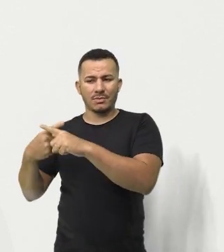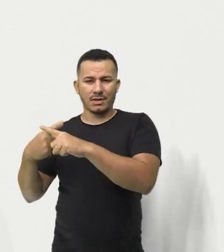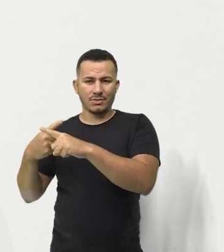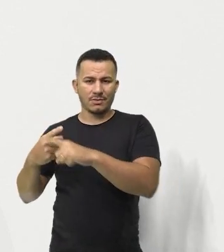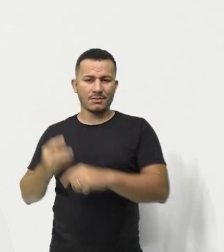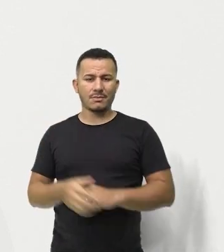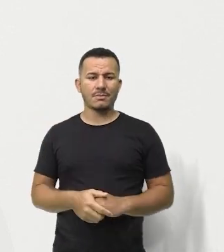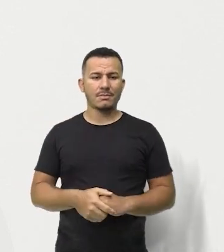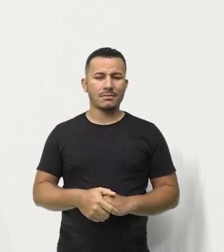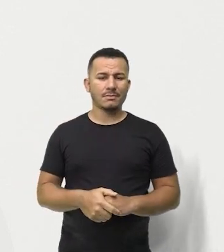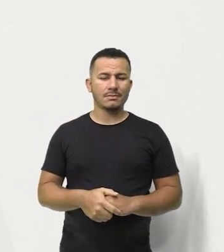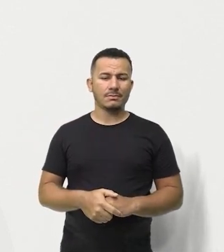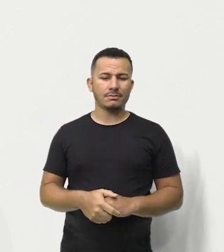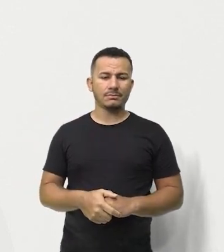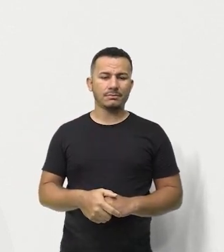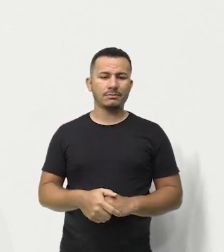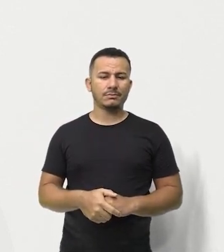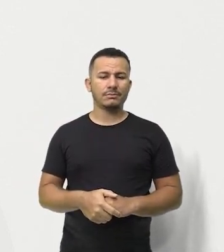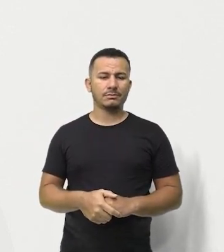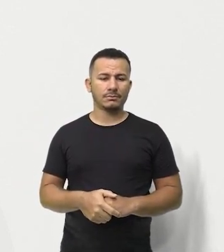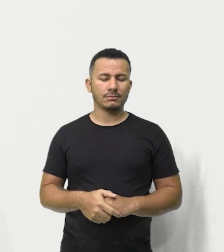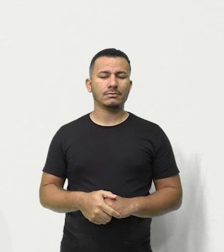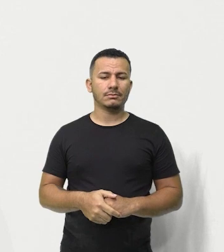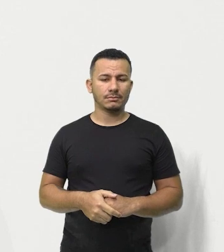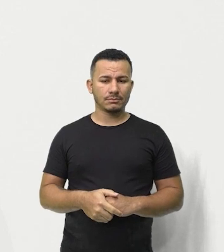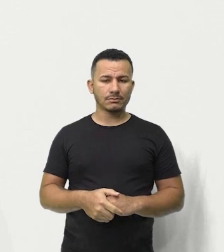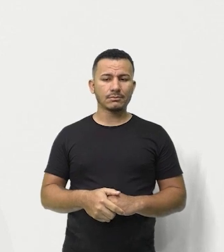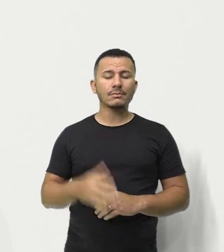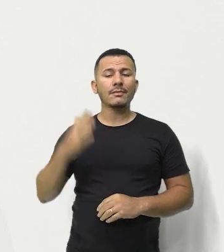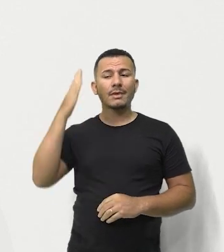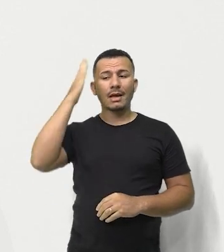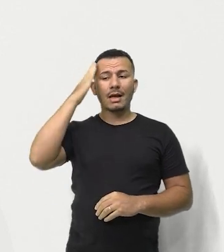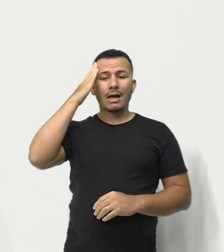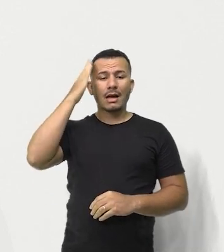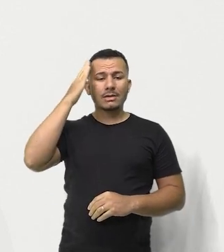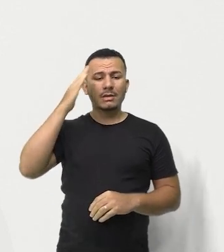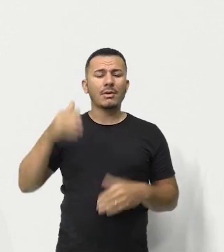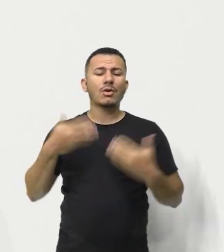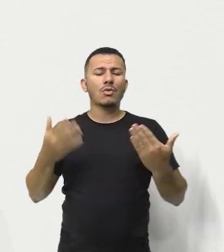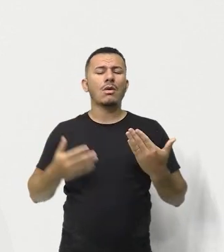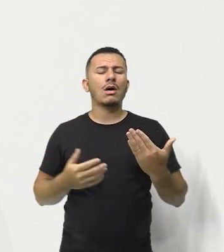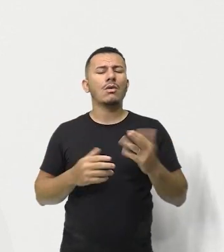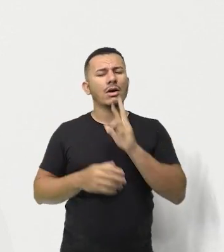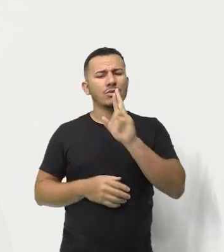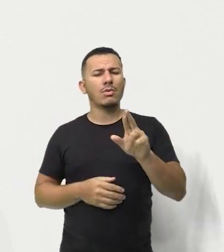vem dos princípios aditivo e multiplicativo. Beleza? Agora,